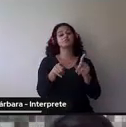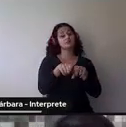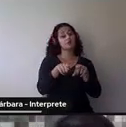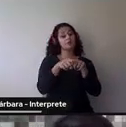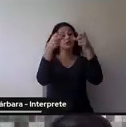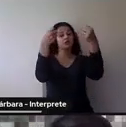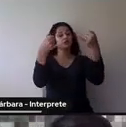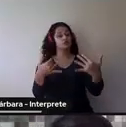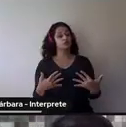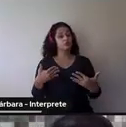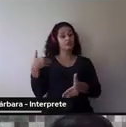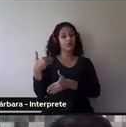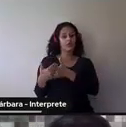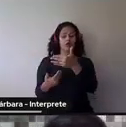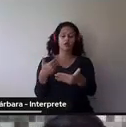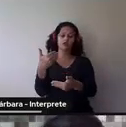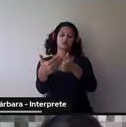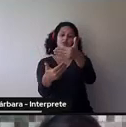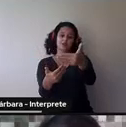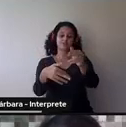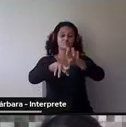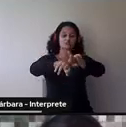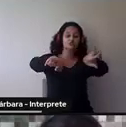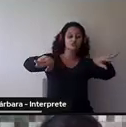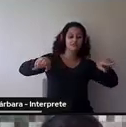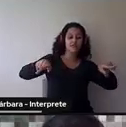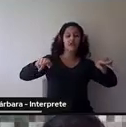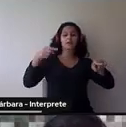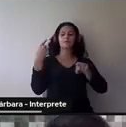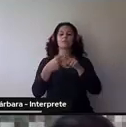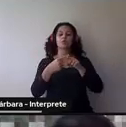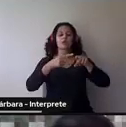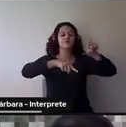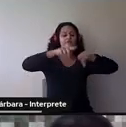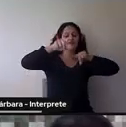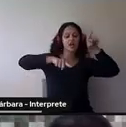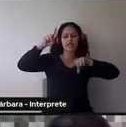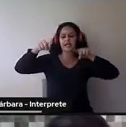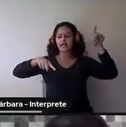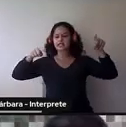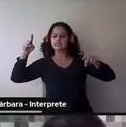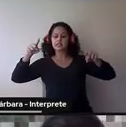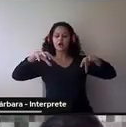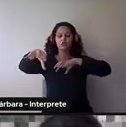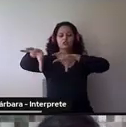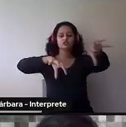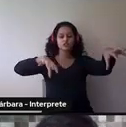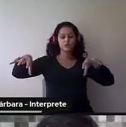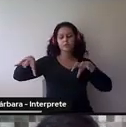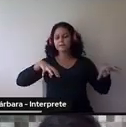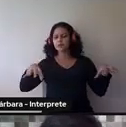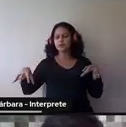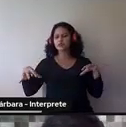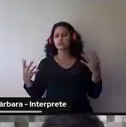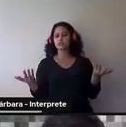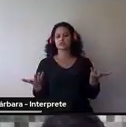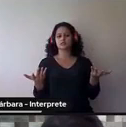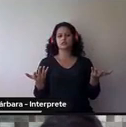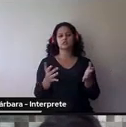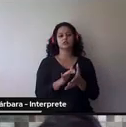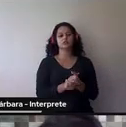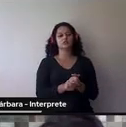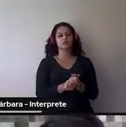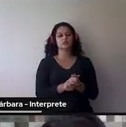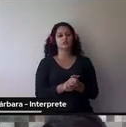tal diversidade e a razão das variações do padrão de distribuição de ocorrência dos organismos, como Cox e